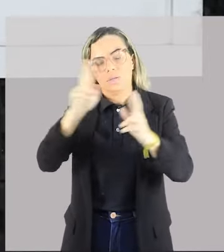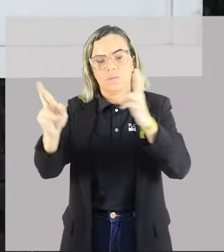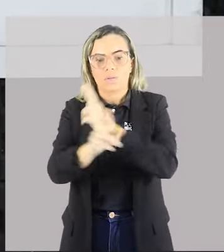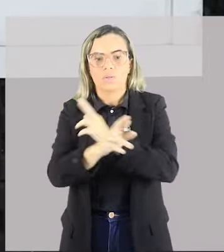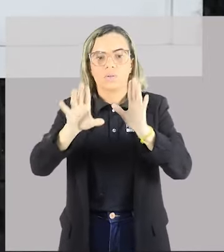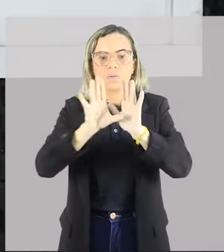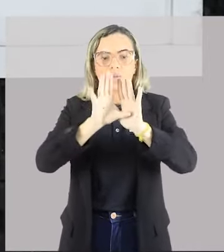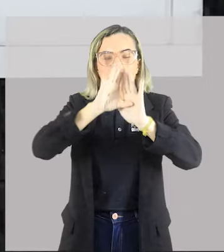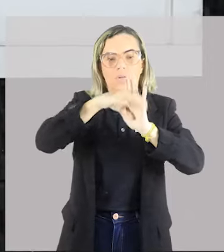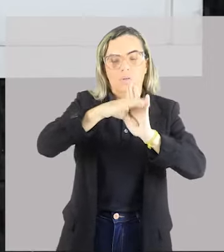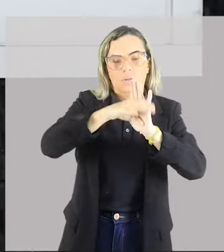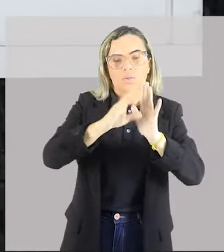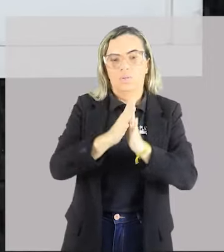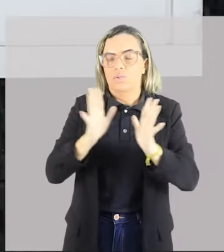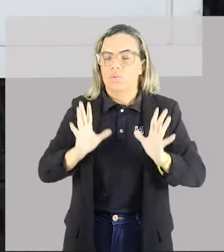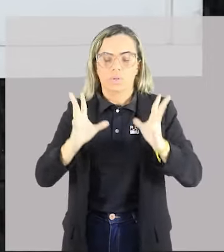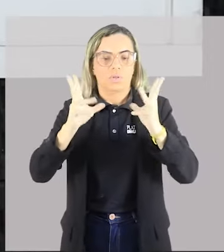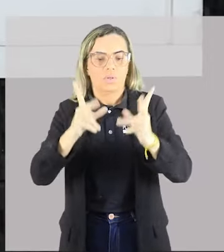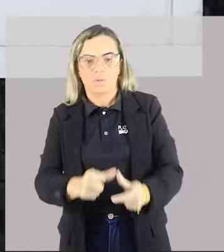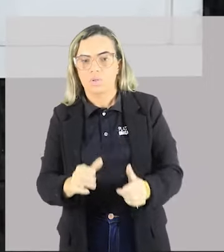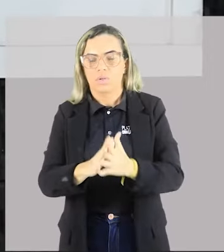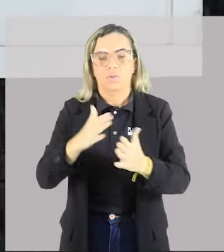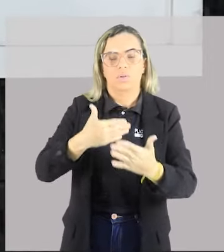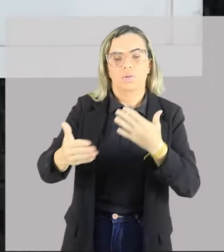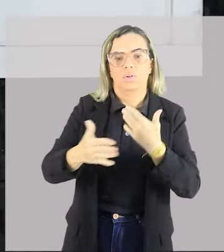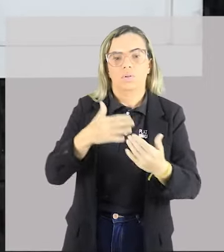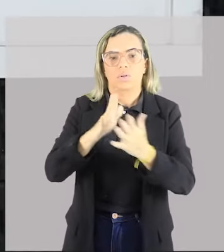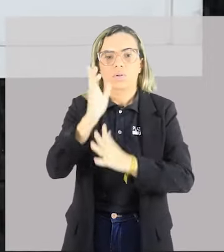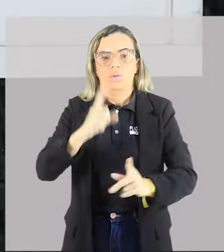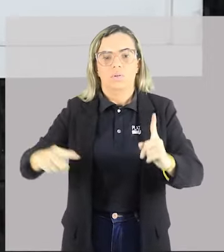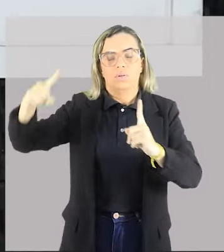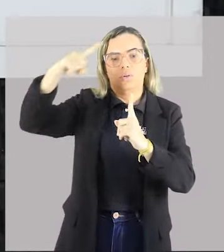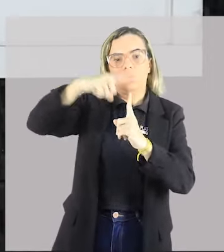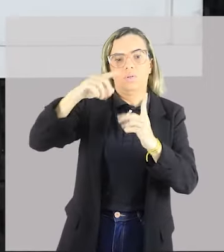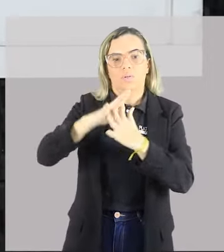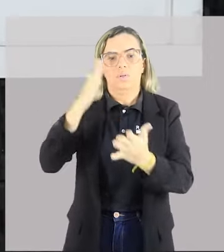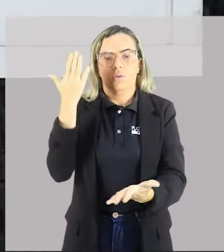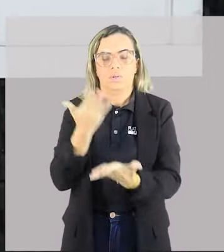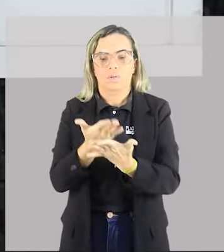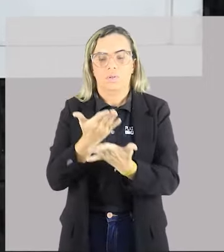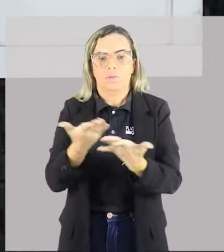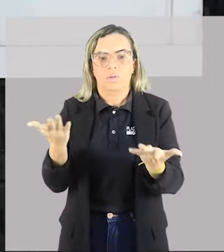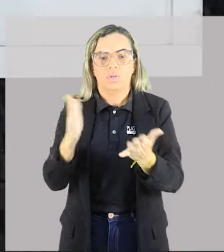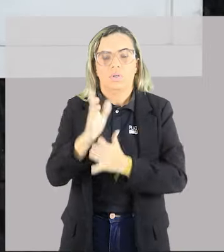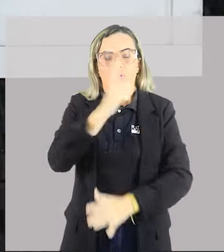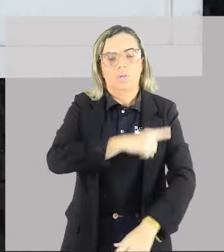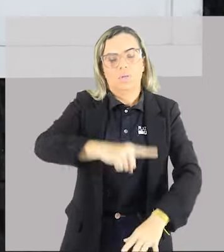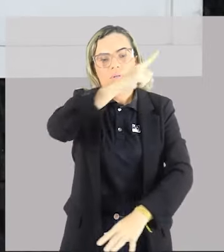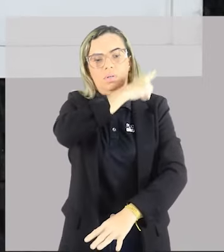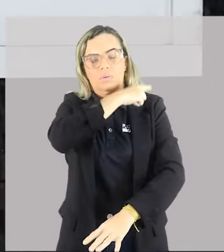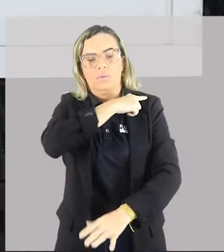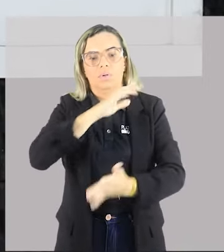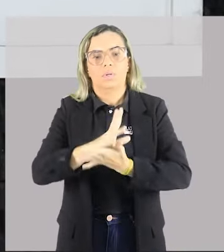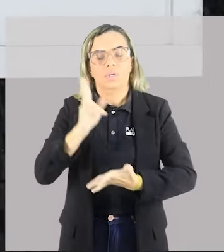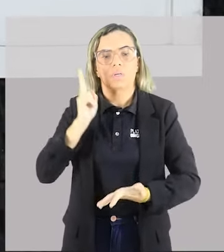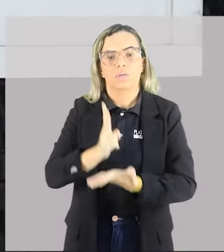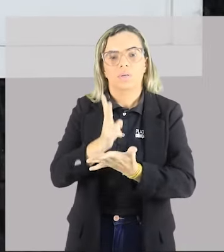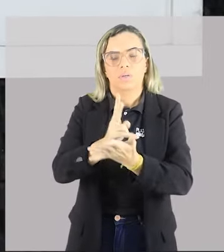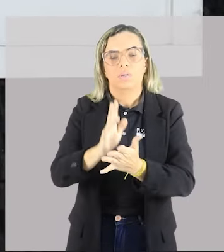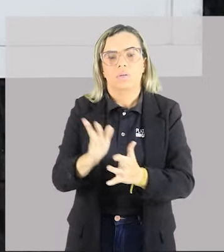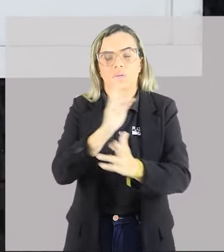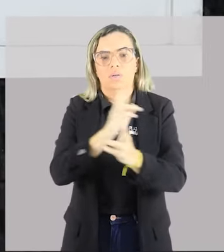Turma Isso serve para todo e qualquer tipo de função que você for estudar aí na primeira série é sempre uma